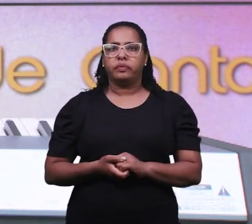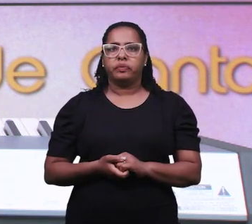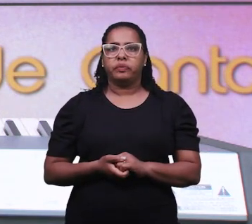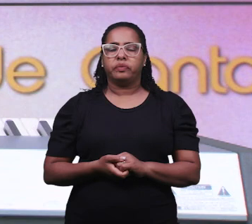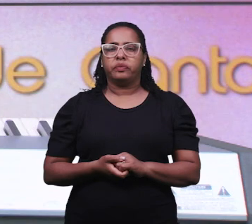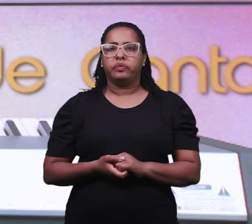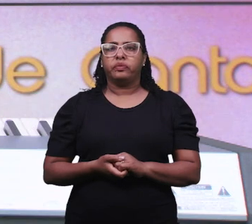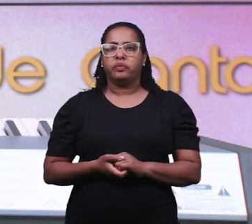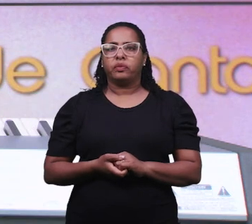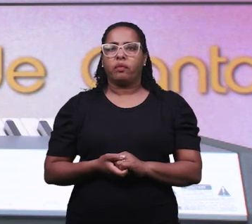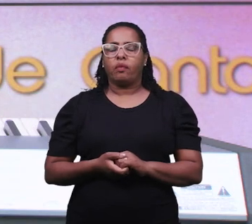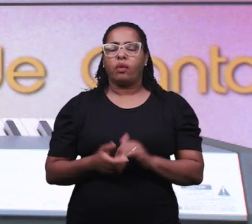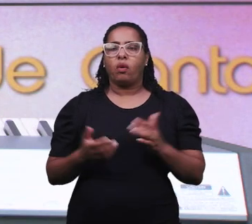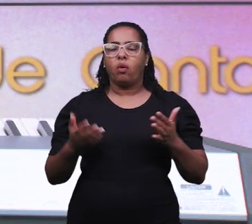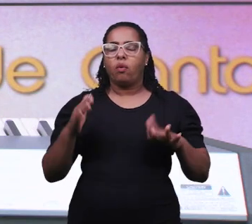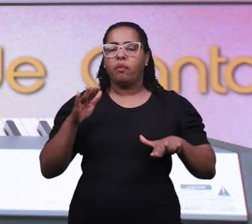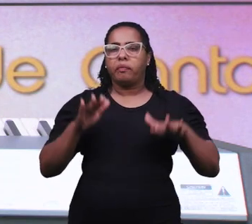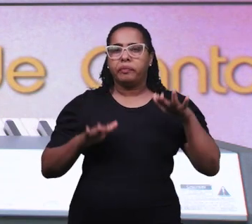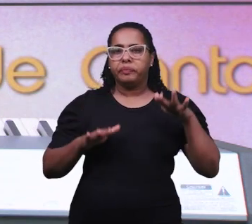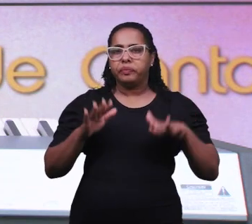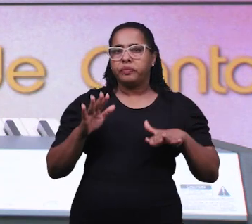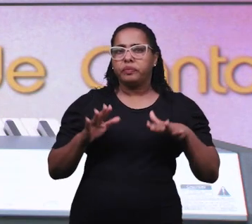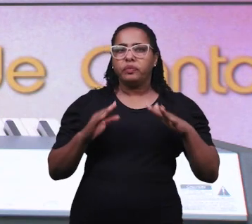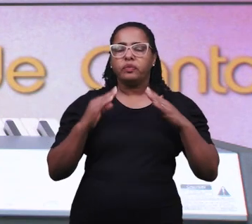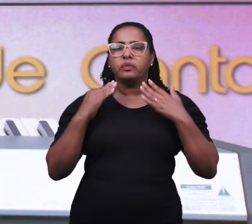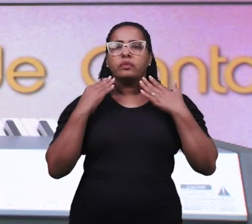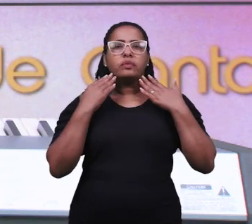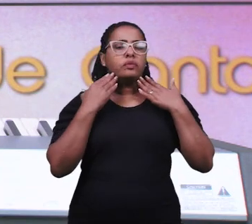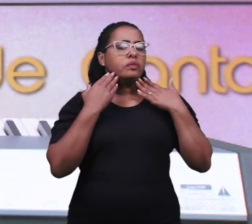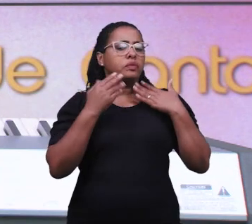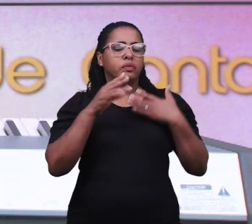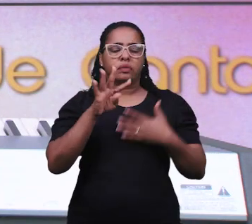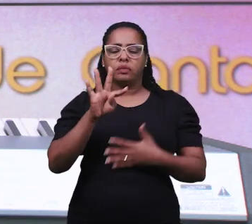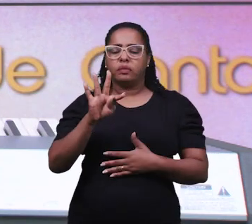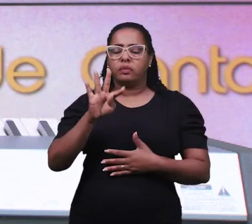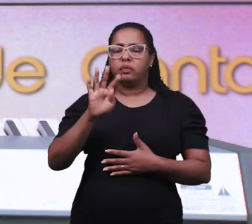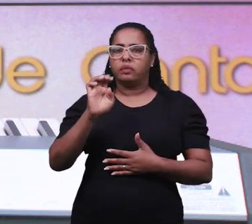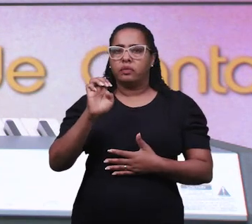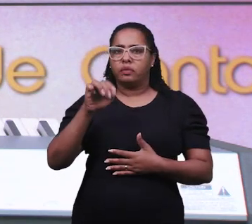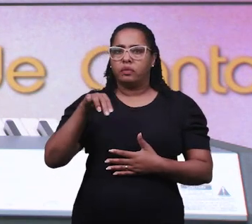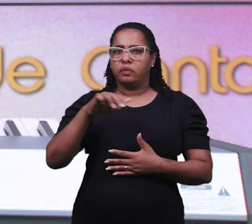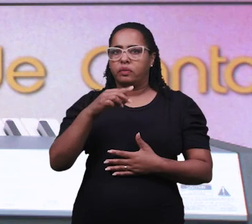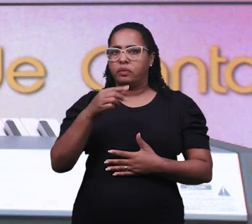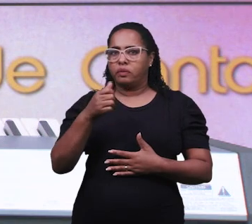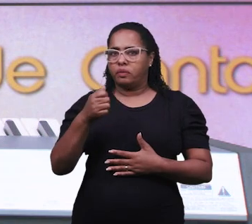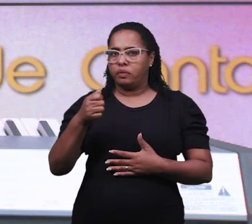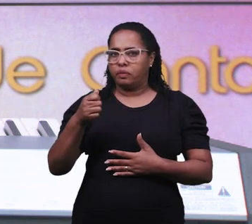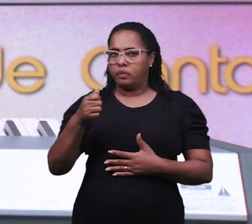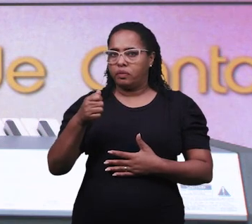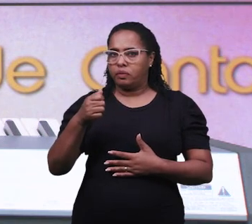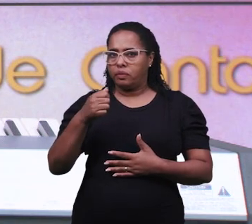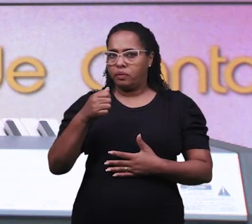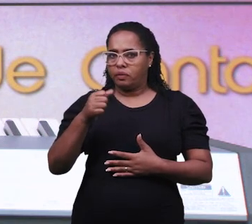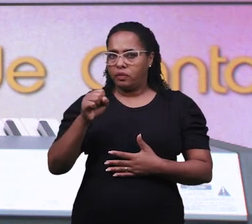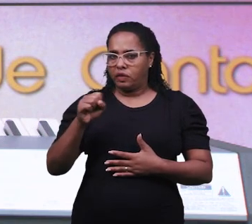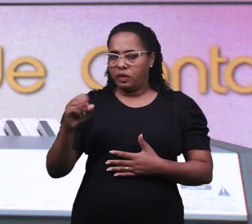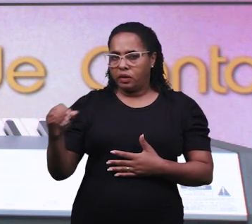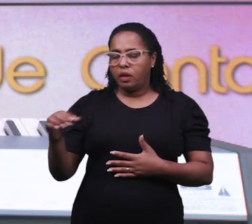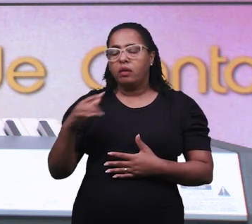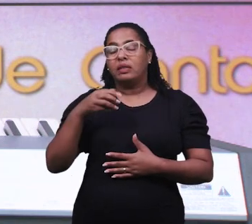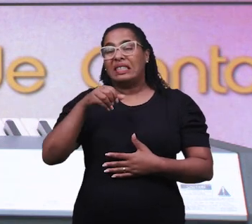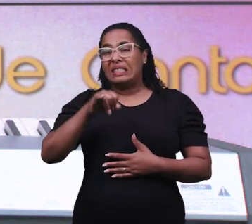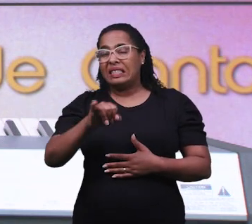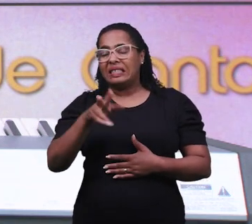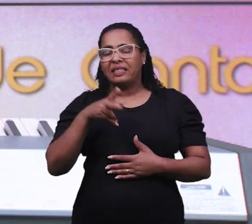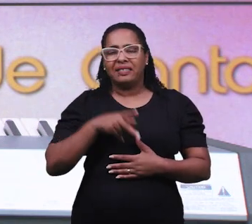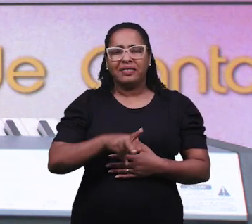medir o nível de tensão que ocasionalmente pode ter na sua estrutura. Se eu continuo